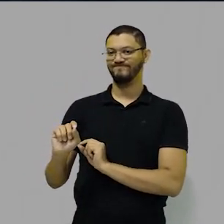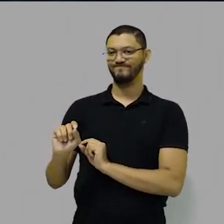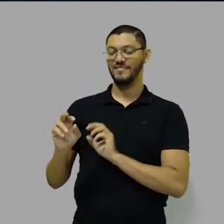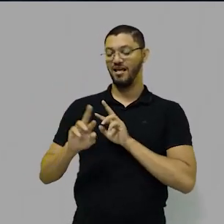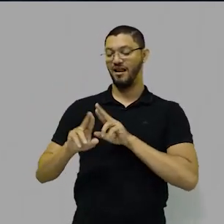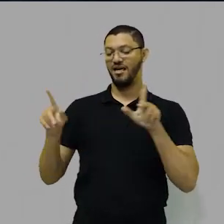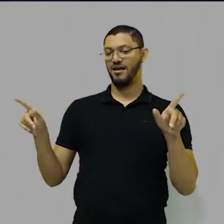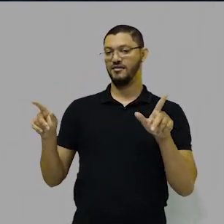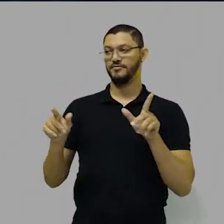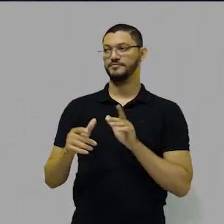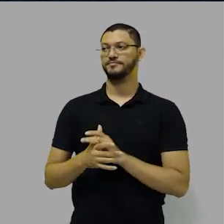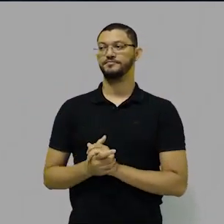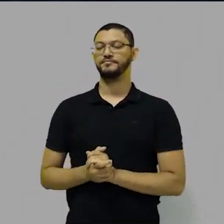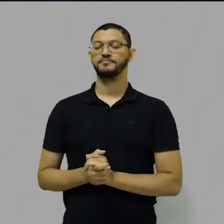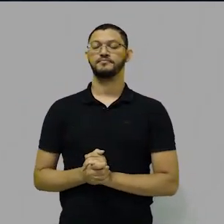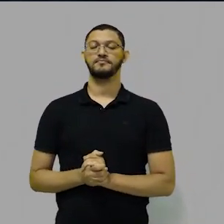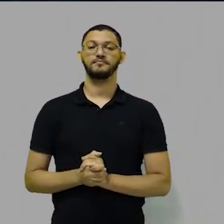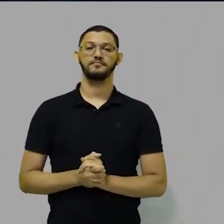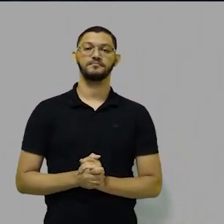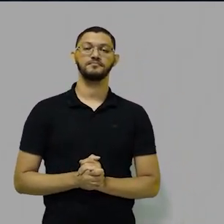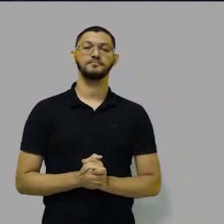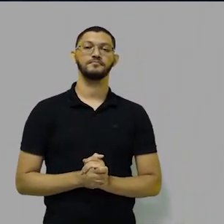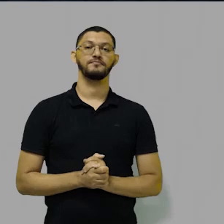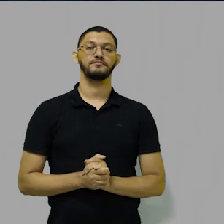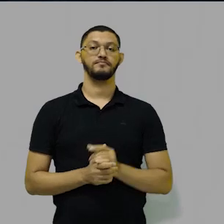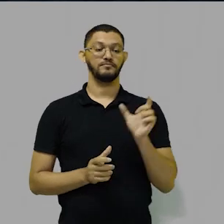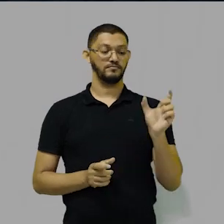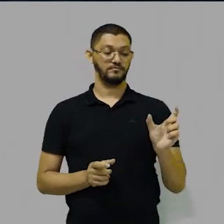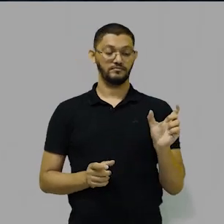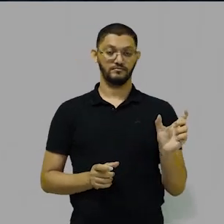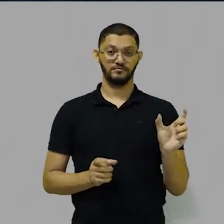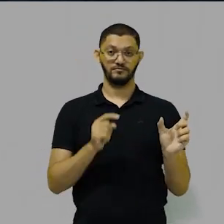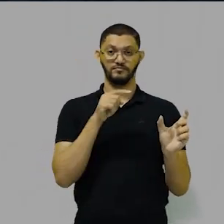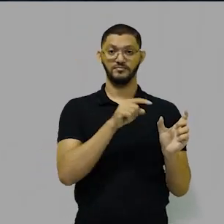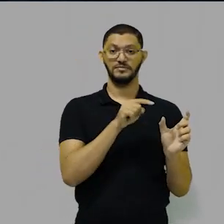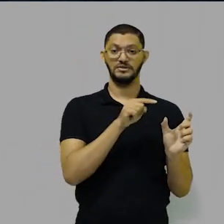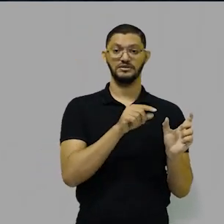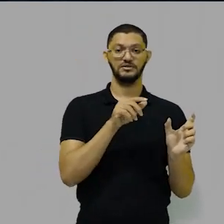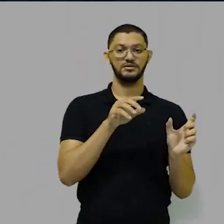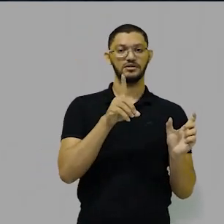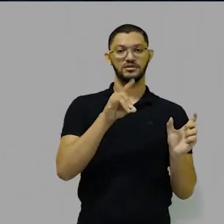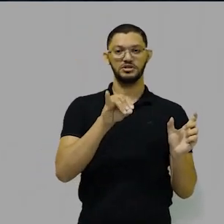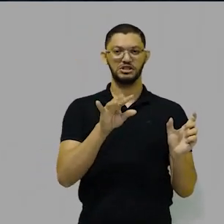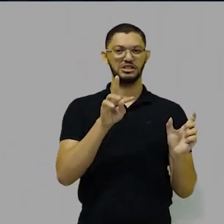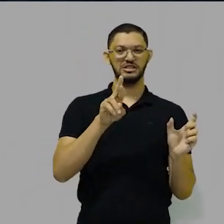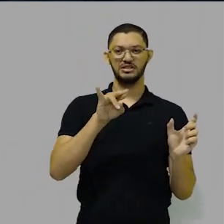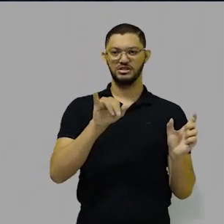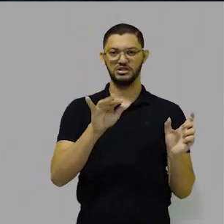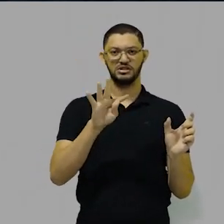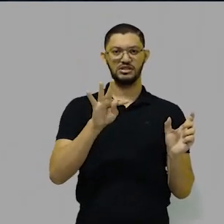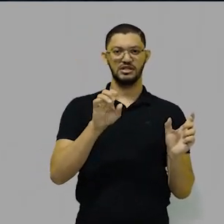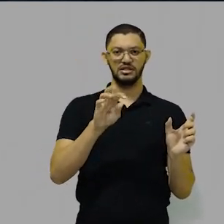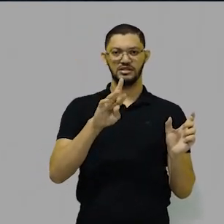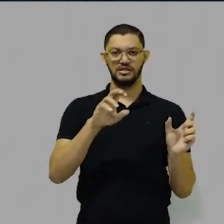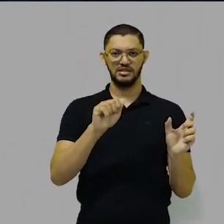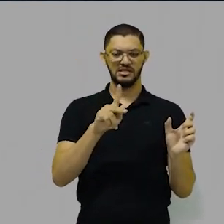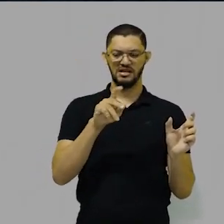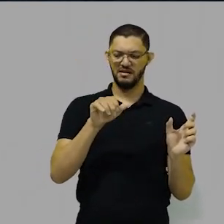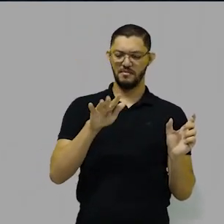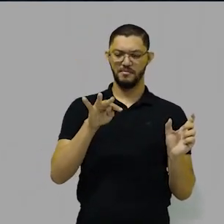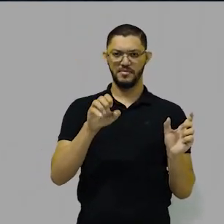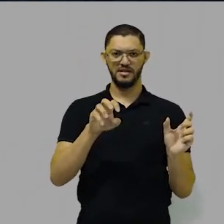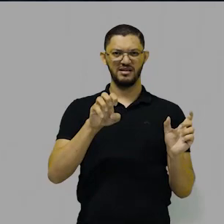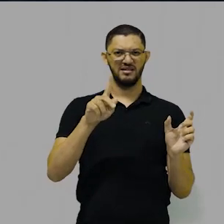alfabética. Então, o prefixo di, tri, tetra, penta,